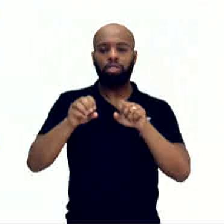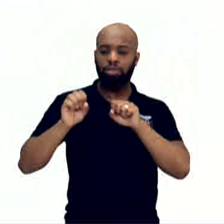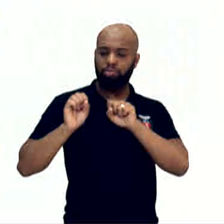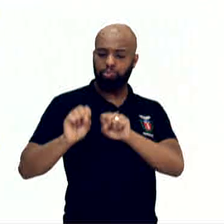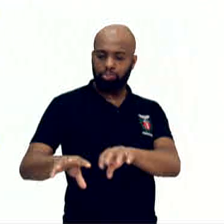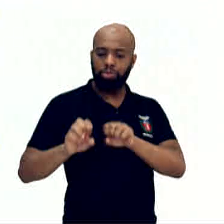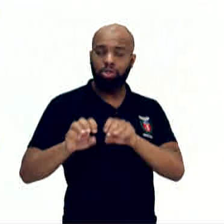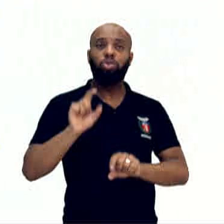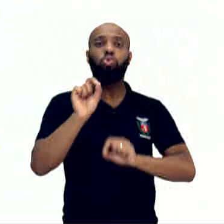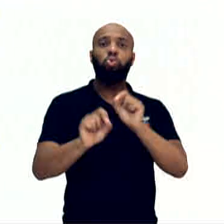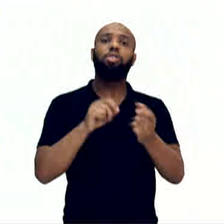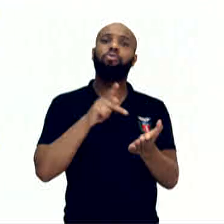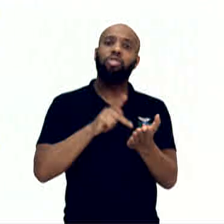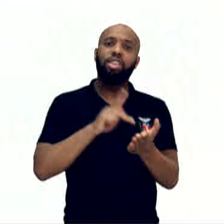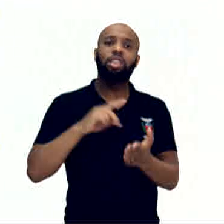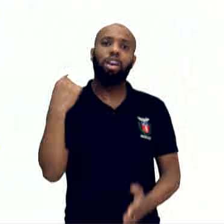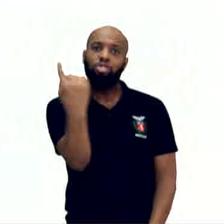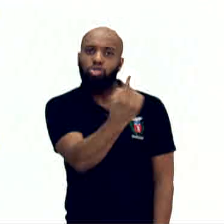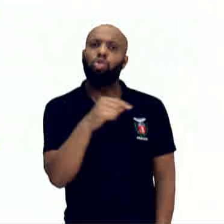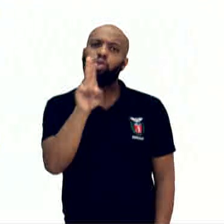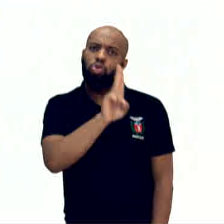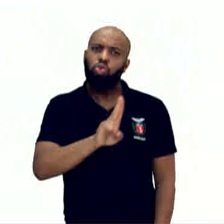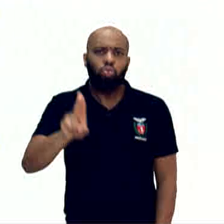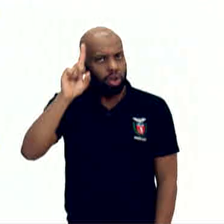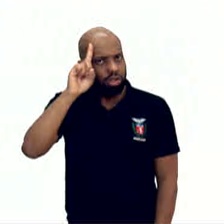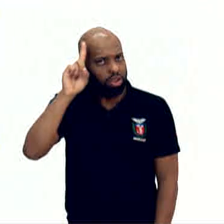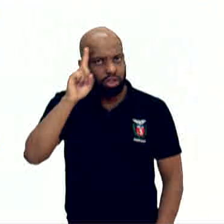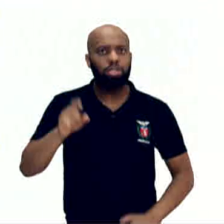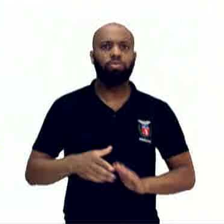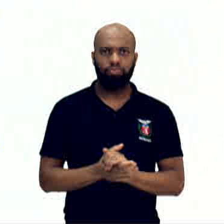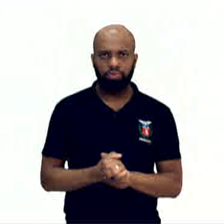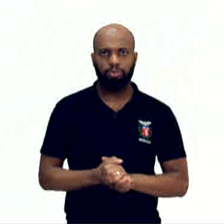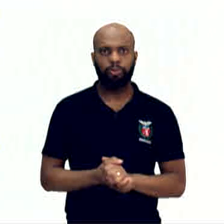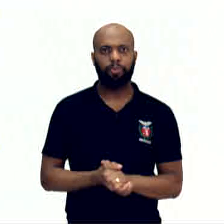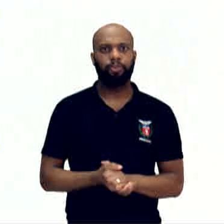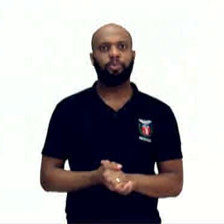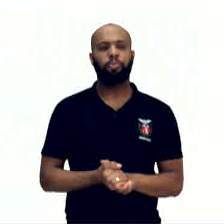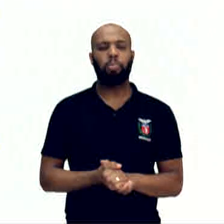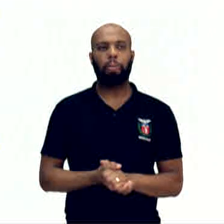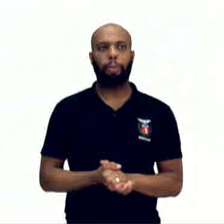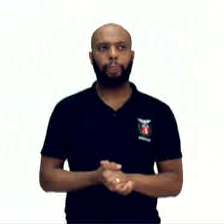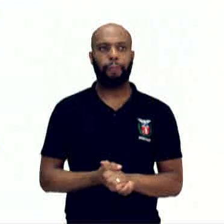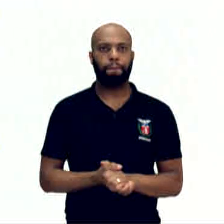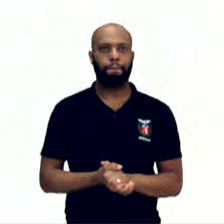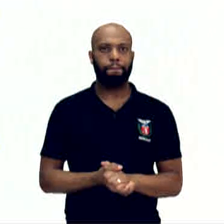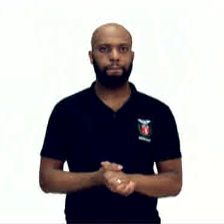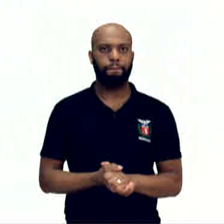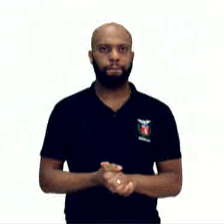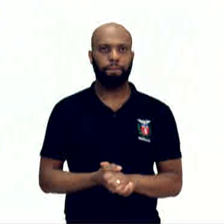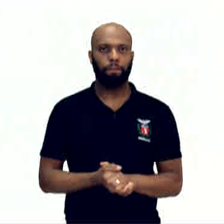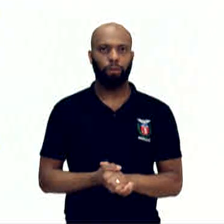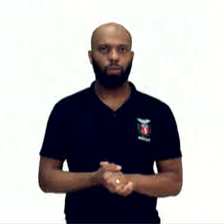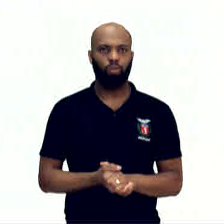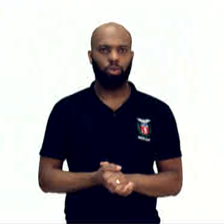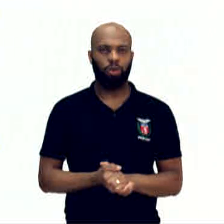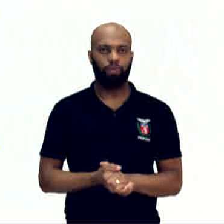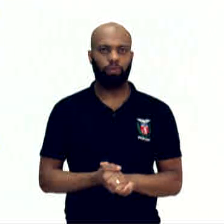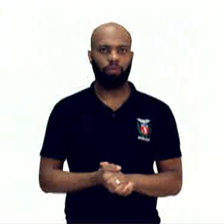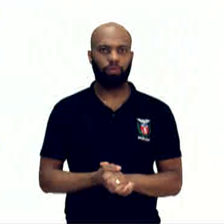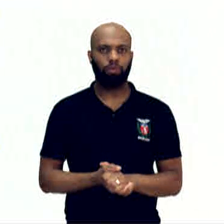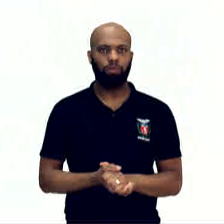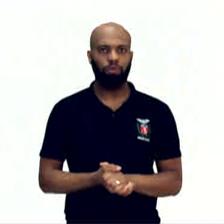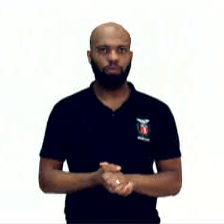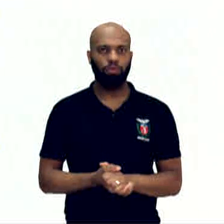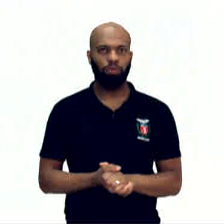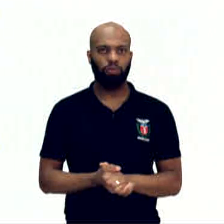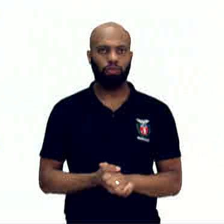aquilo que de fato nós fazemos uso no dia a dia. Solemos crer, acreditamos que somos, também